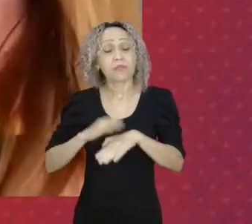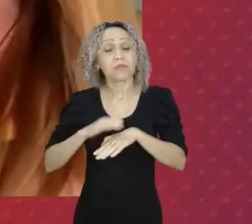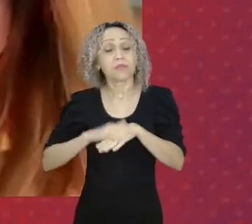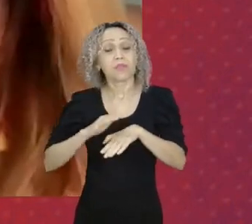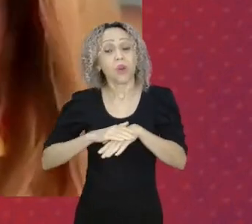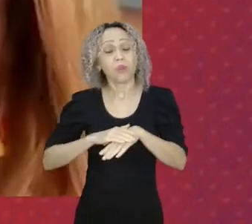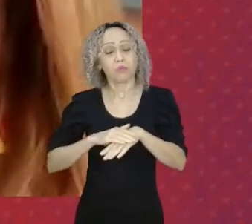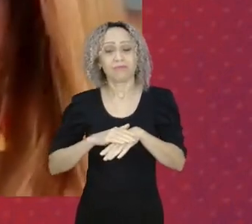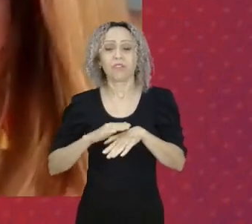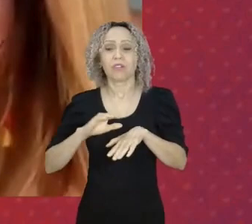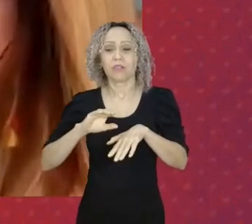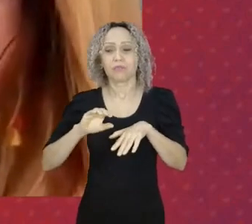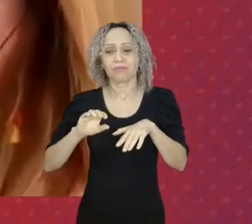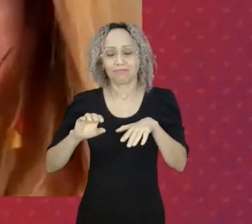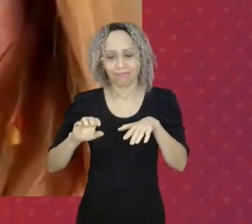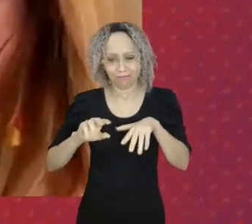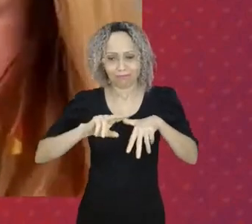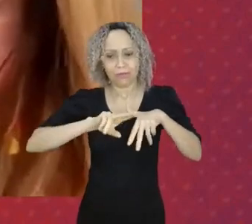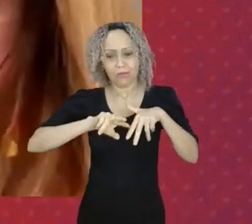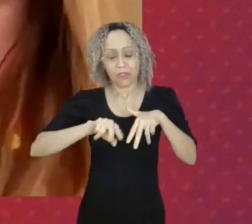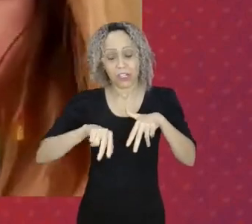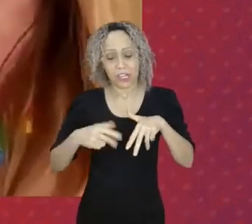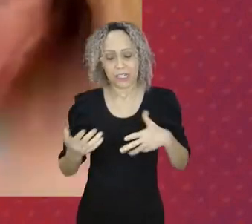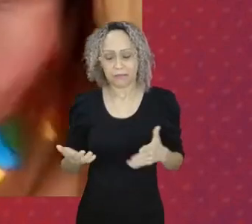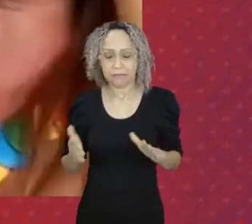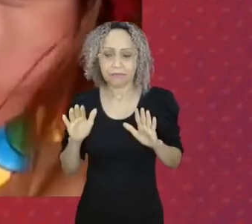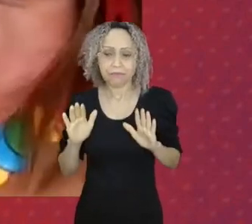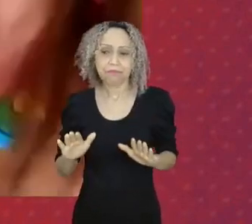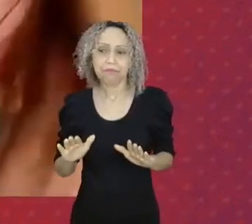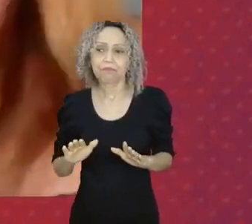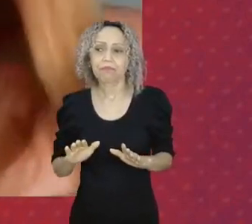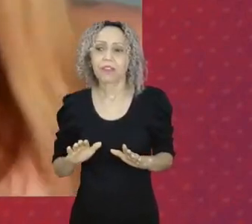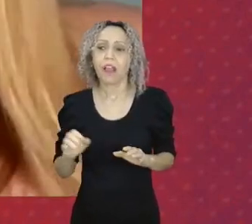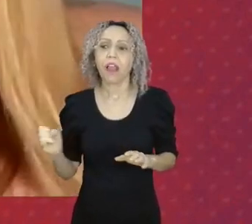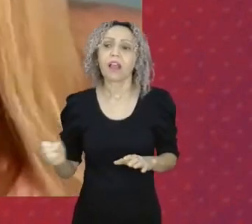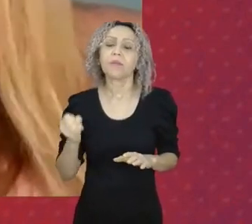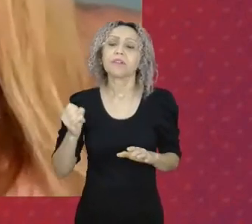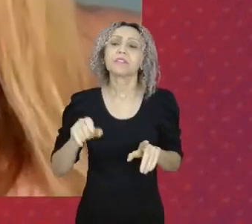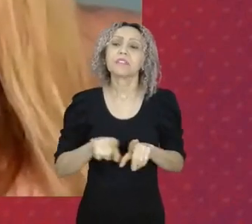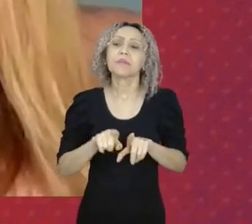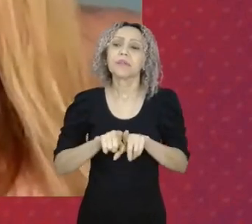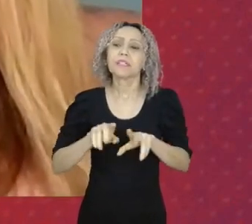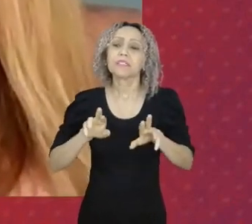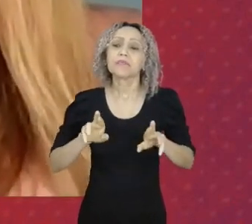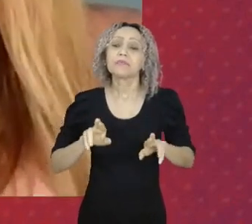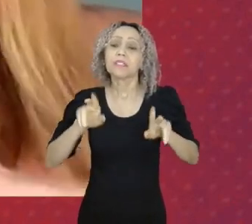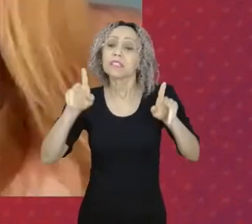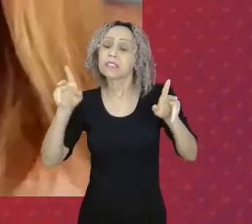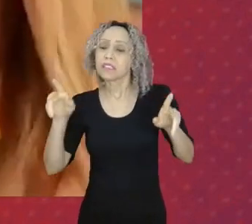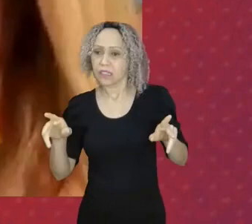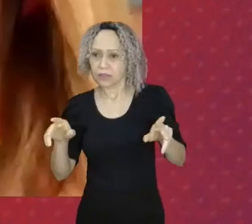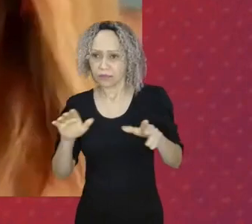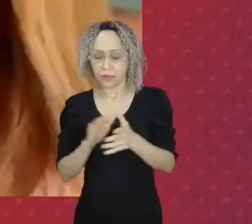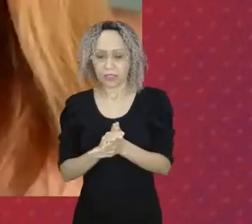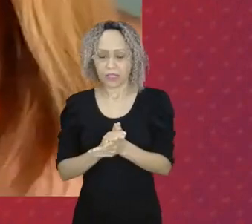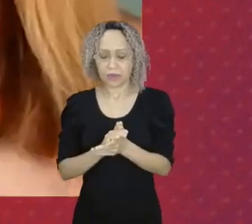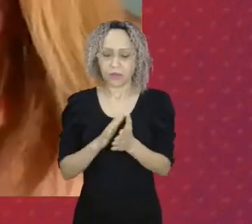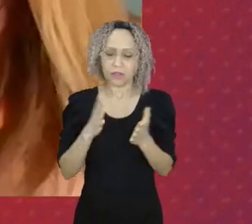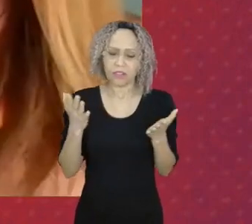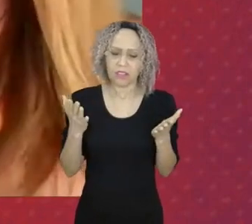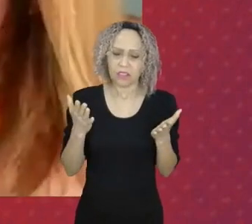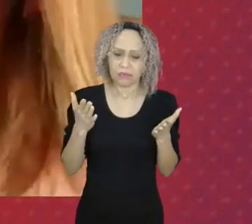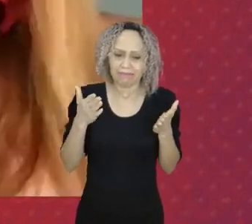É importante também a gente diferenciar a orientação sexual da identidade de gênero. Por muito tempo,